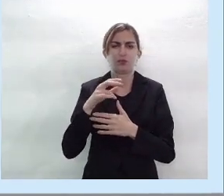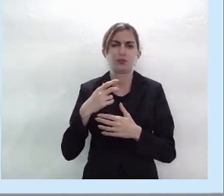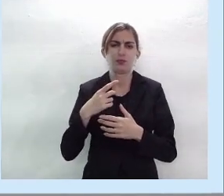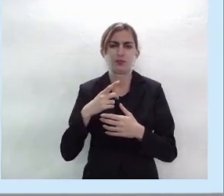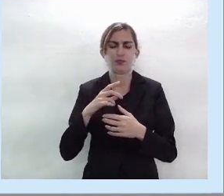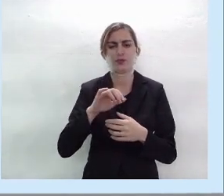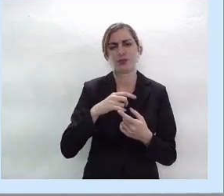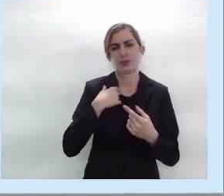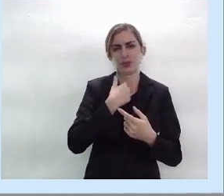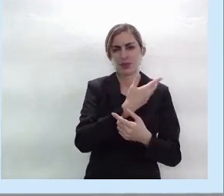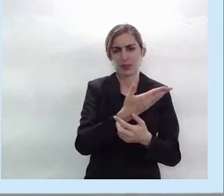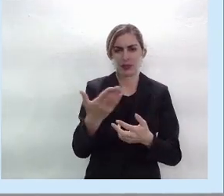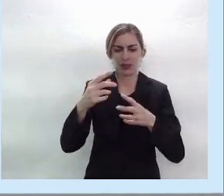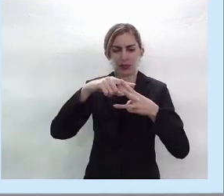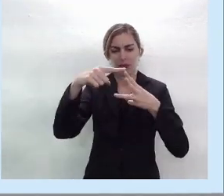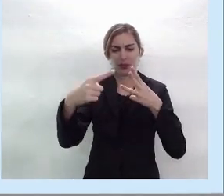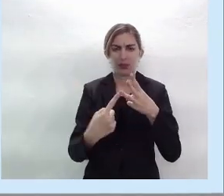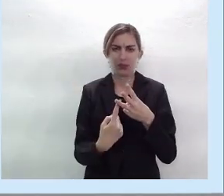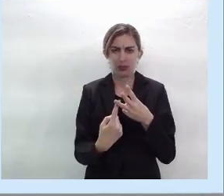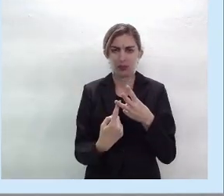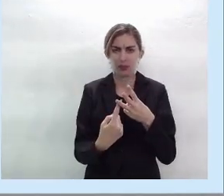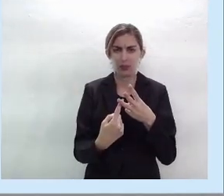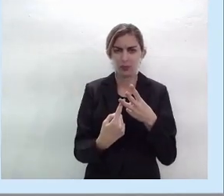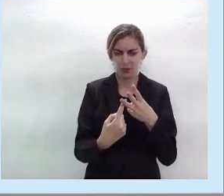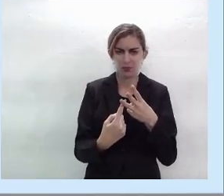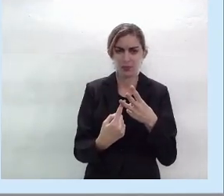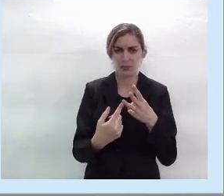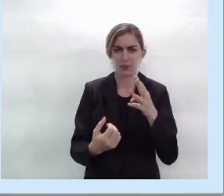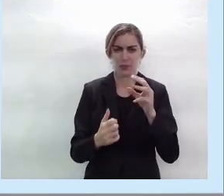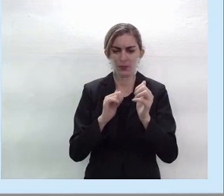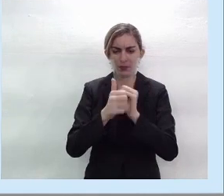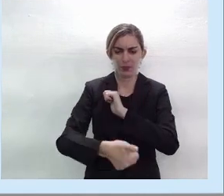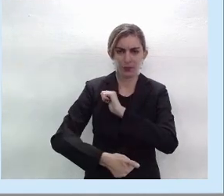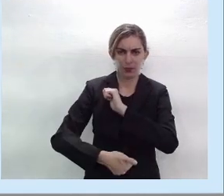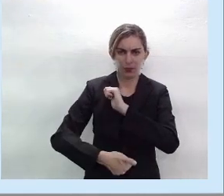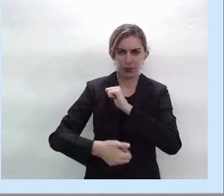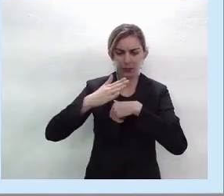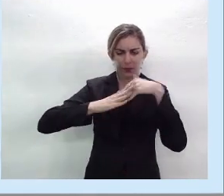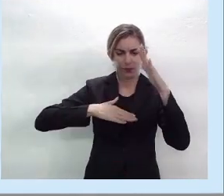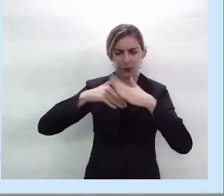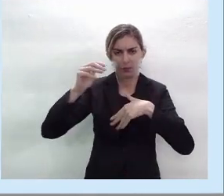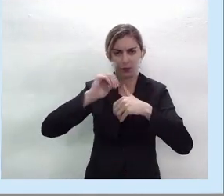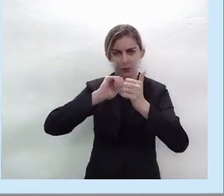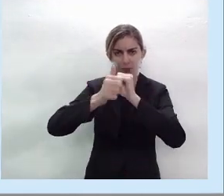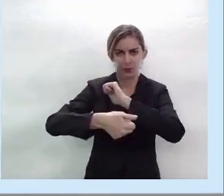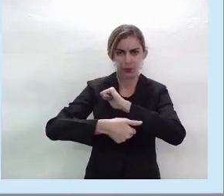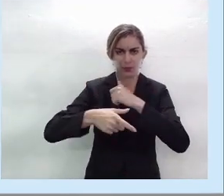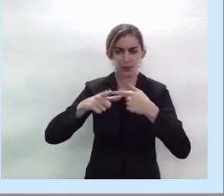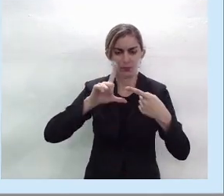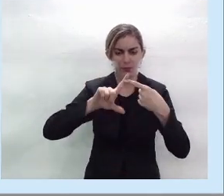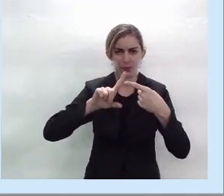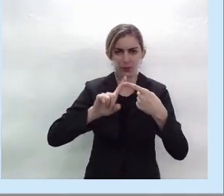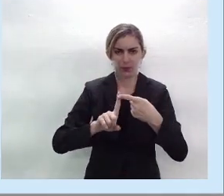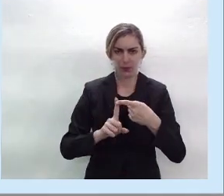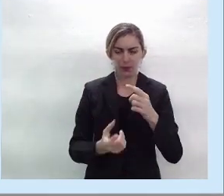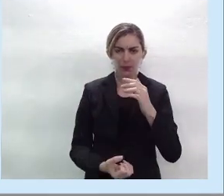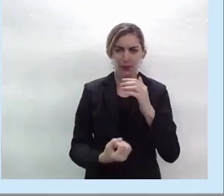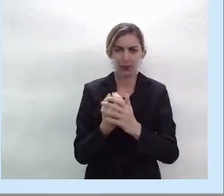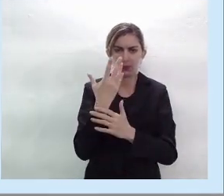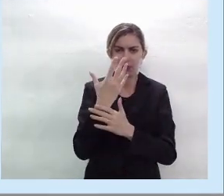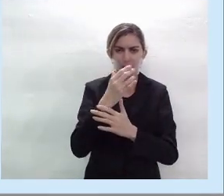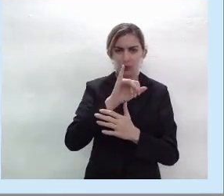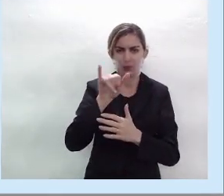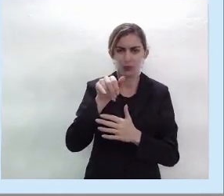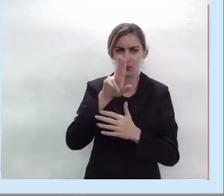mais ou menos umas 3 origens que eram consideradas pelos seus atletas, pelos seus praticantes. Então, tem a primeira origem,